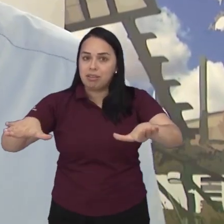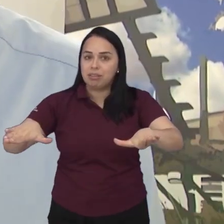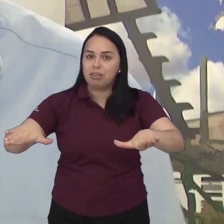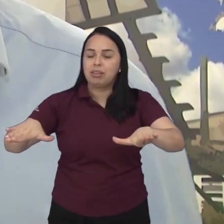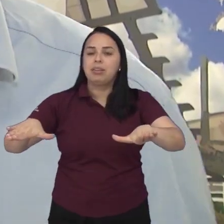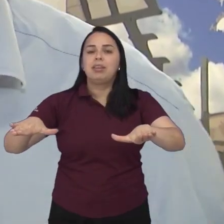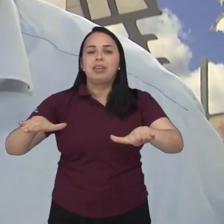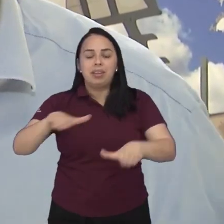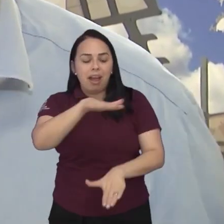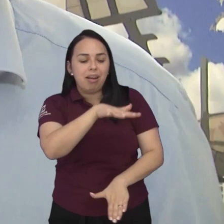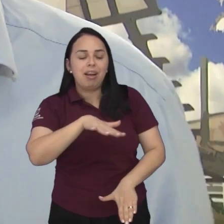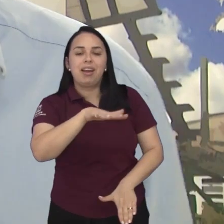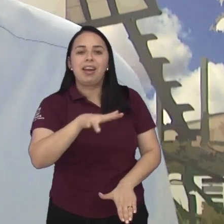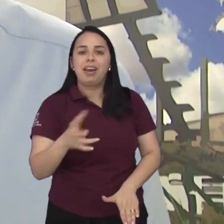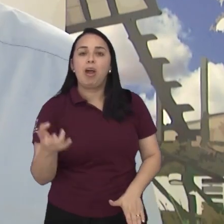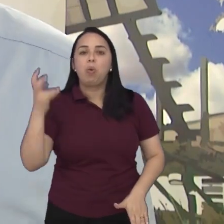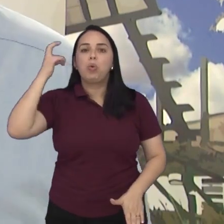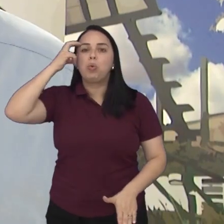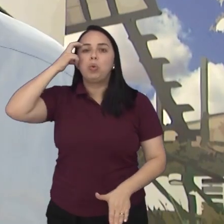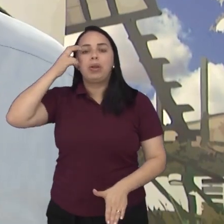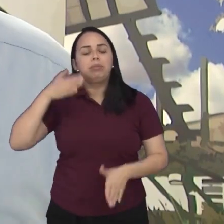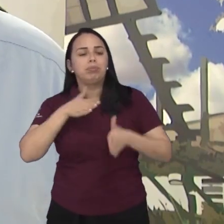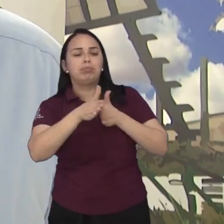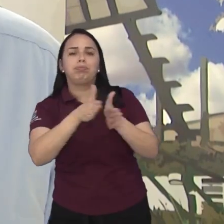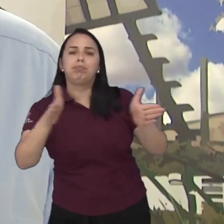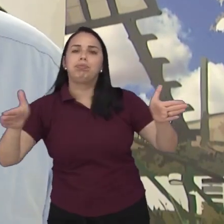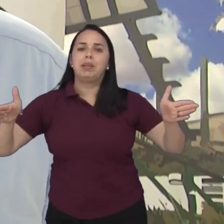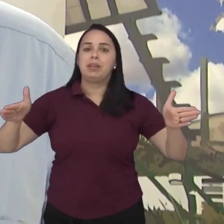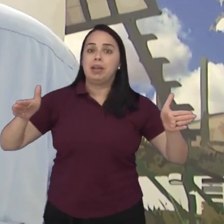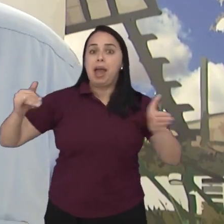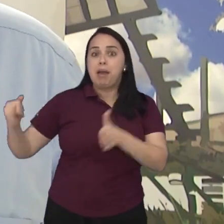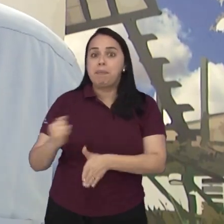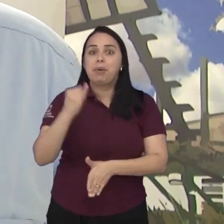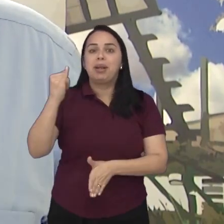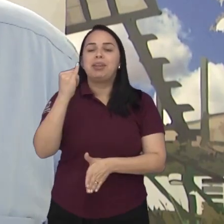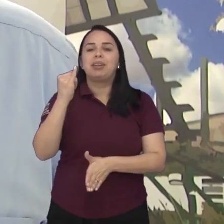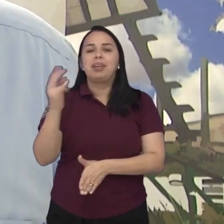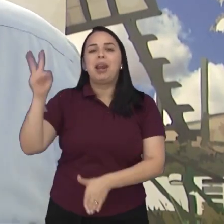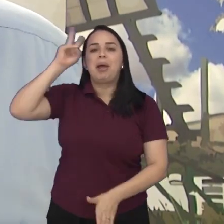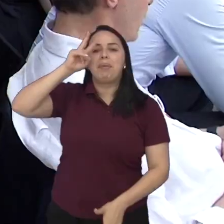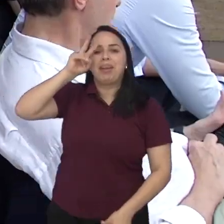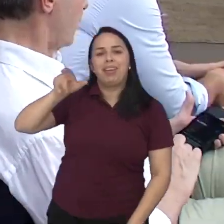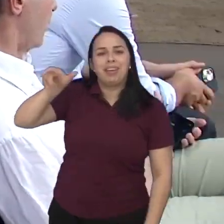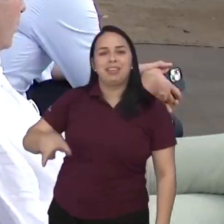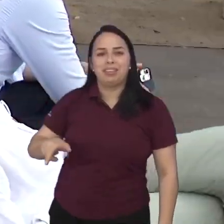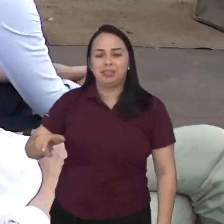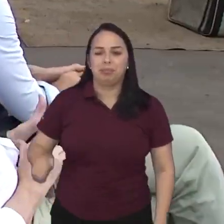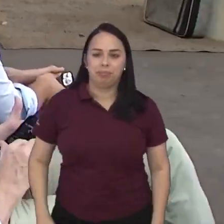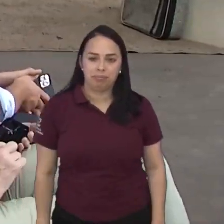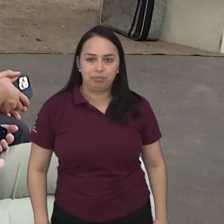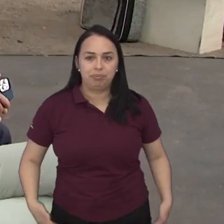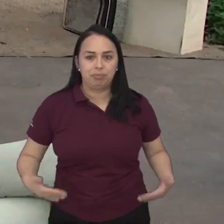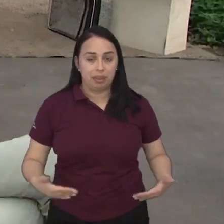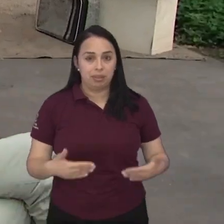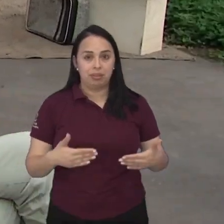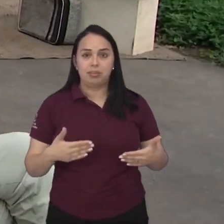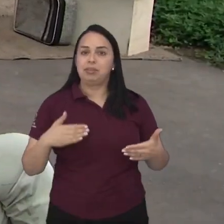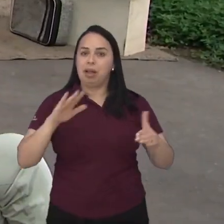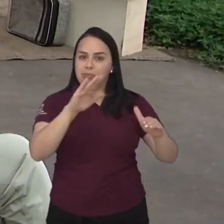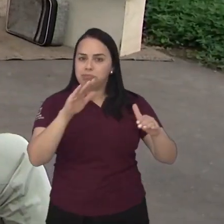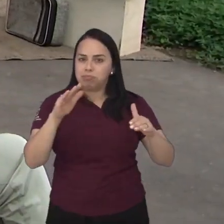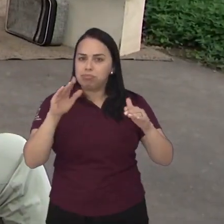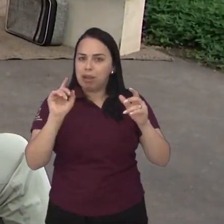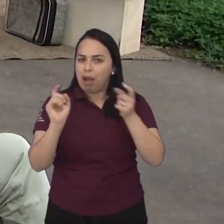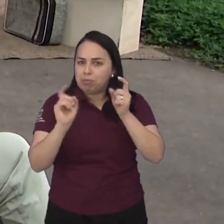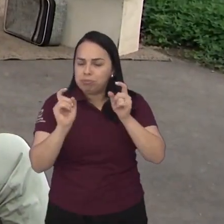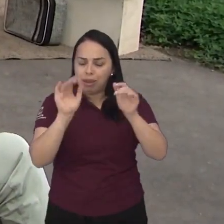nosso circuito cultural, né, do nosso City Tour. Então, isso é importante, primeiro, para a gente manter essa história aqui. Na cerimônia de inauguração, o presidente